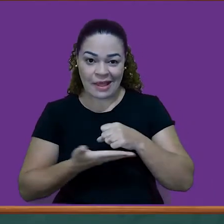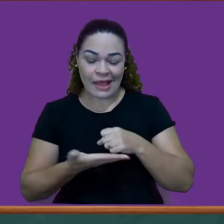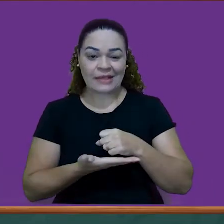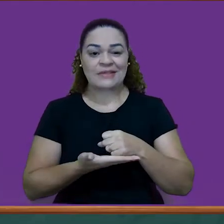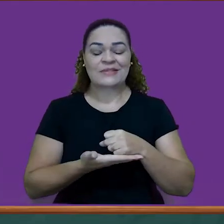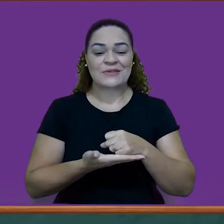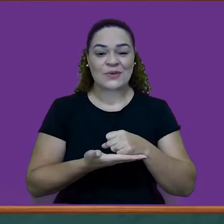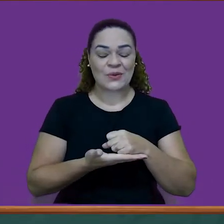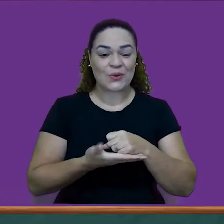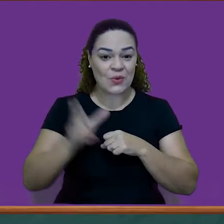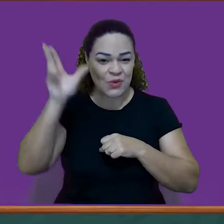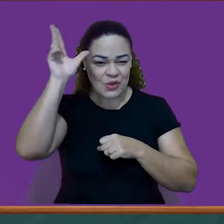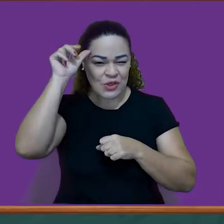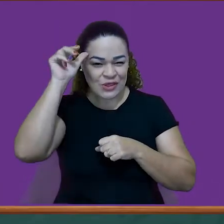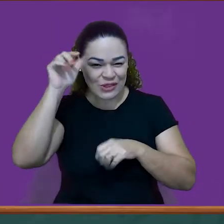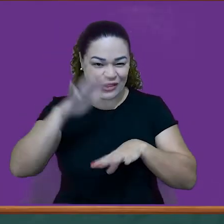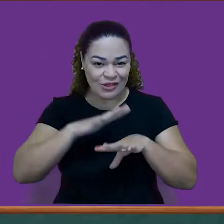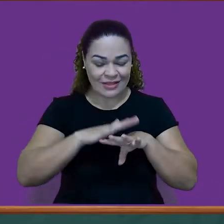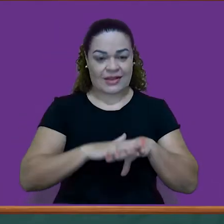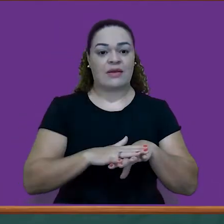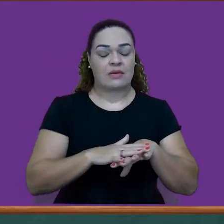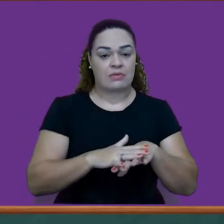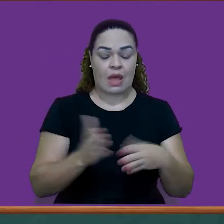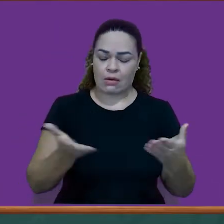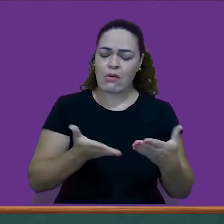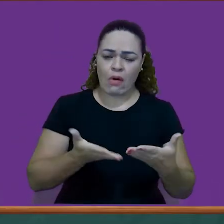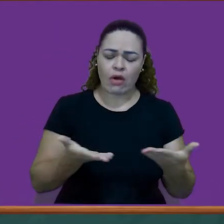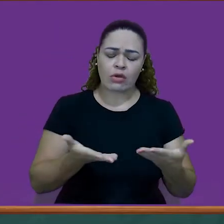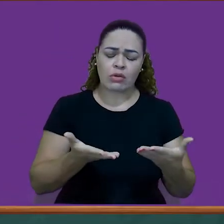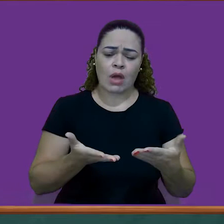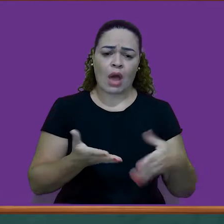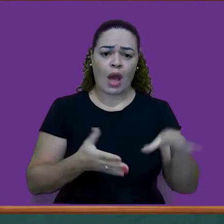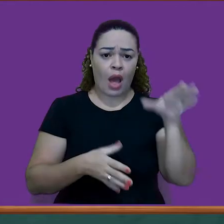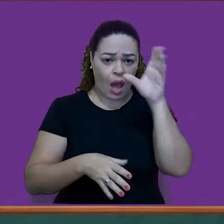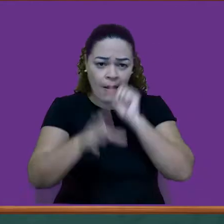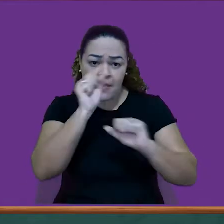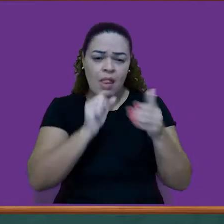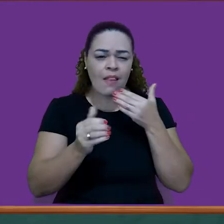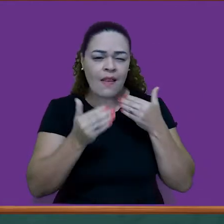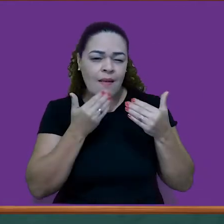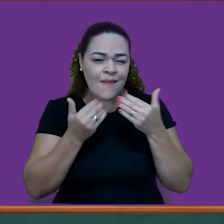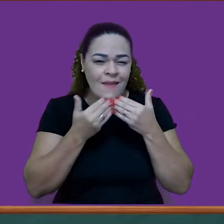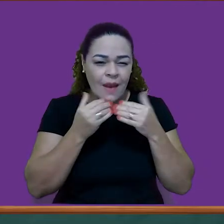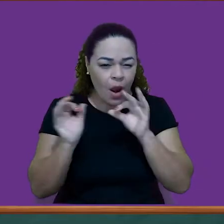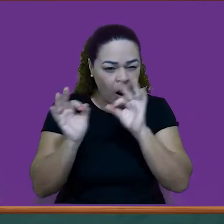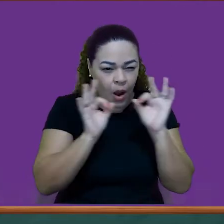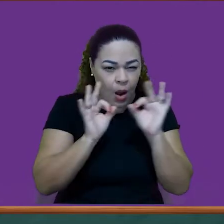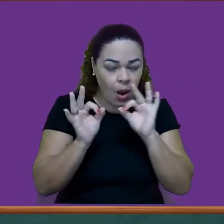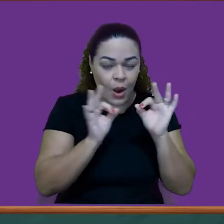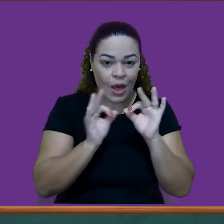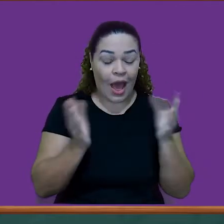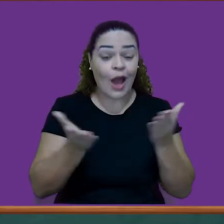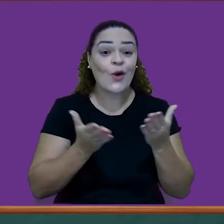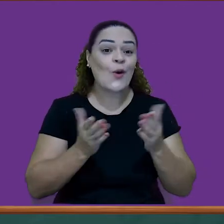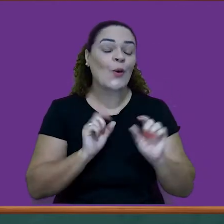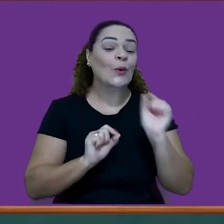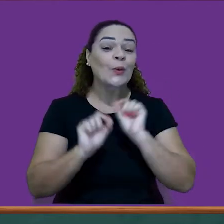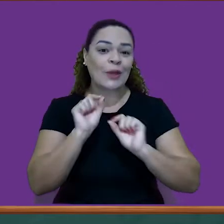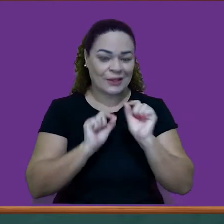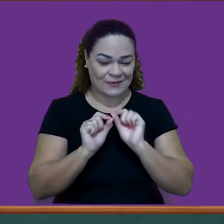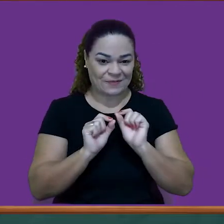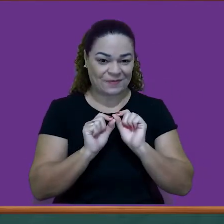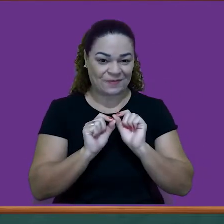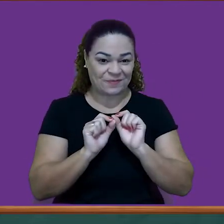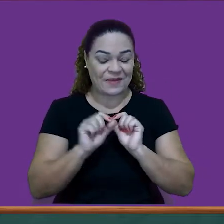Depois de a gente aprender sobre as peças, como elas mexem, o valor delas, agora, finalmente, é o momento de a gente